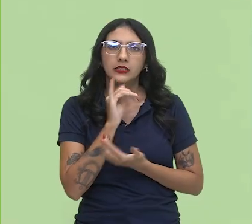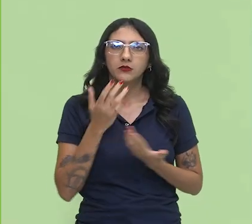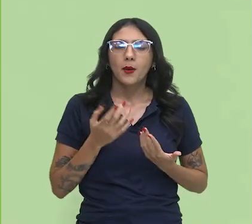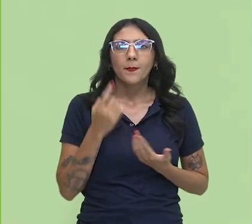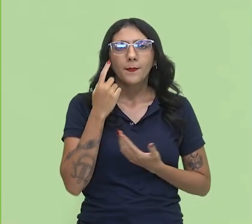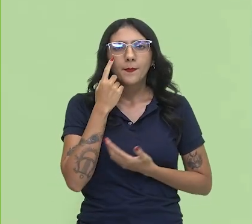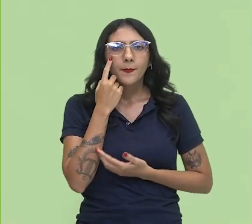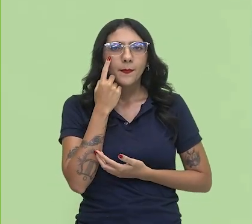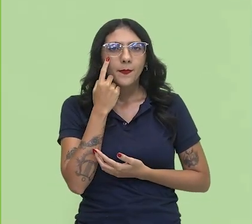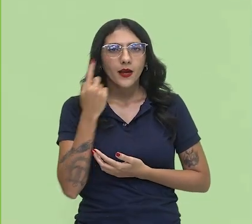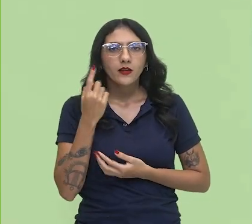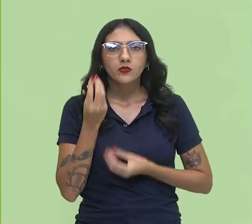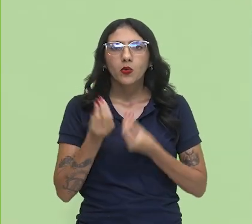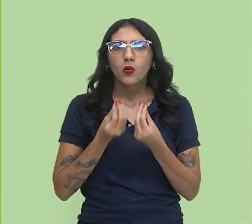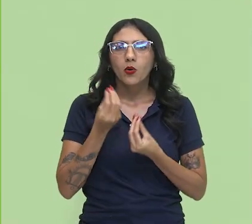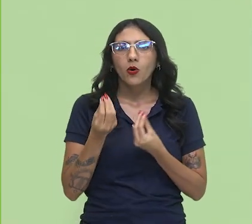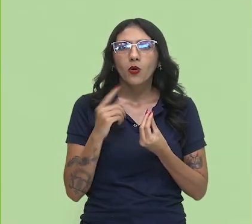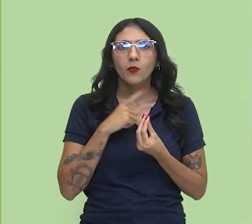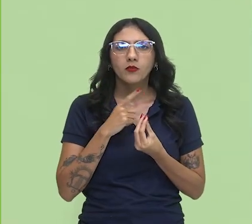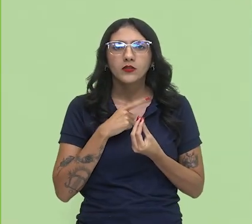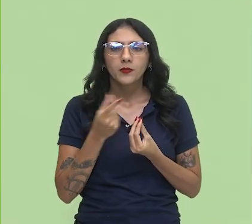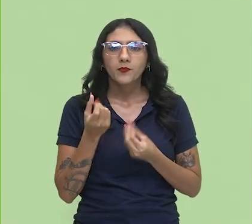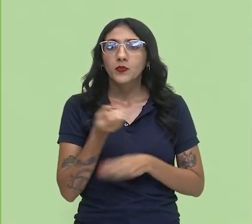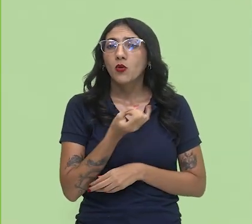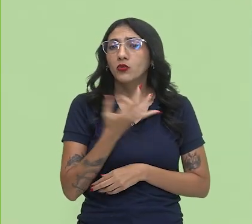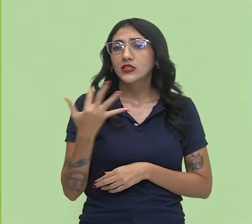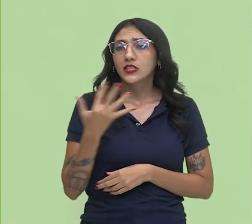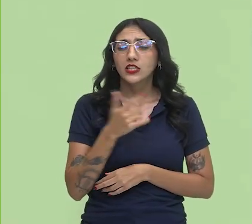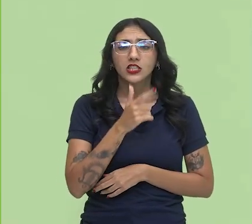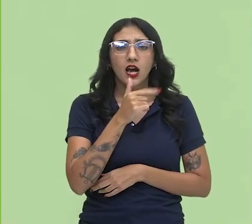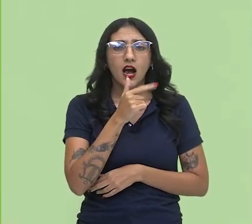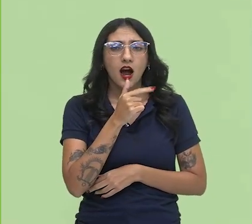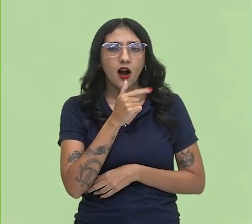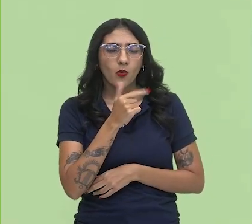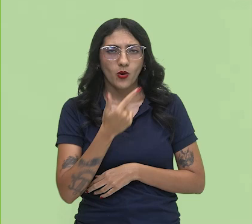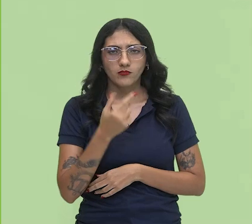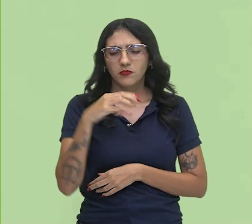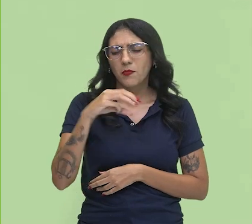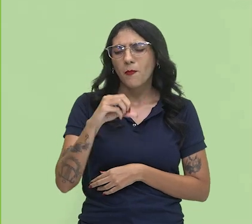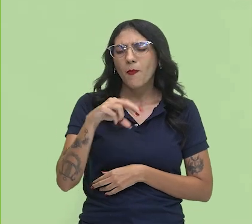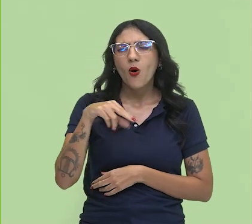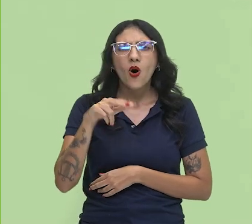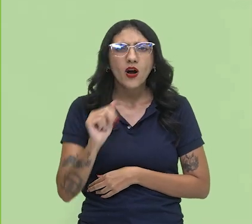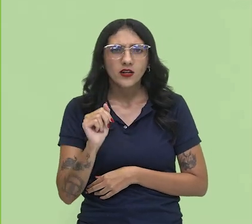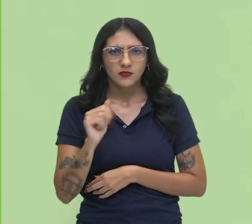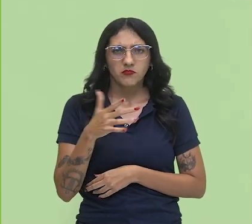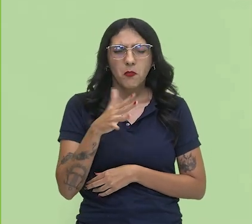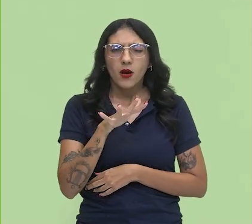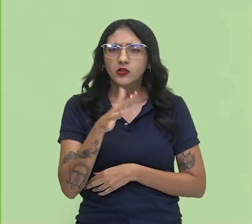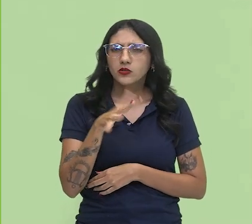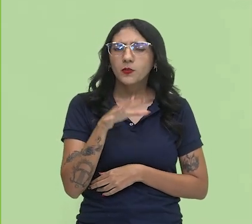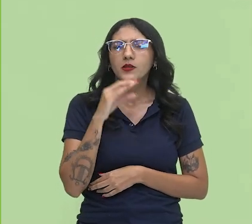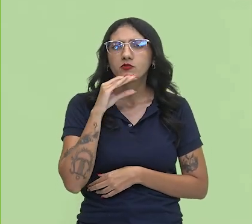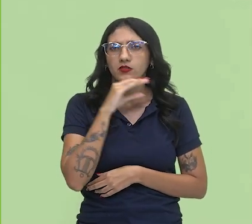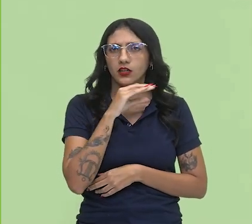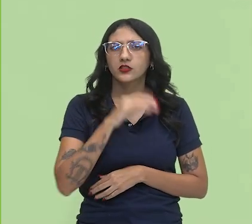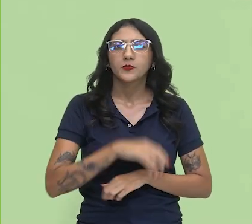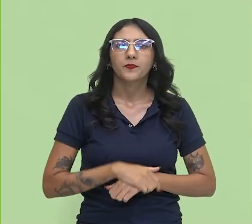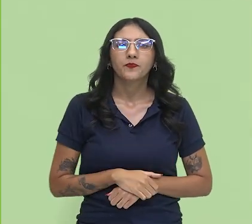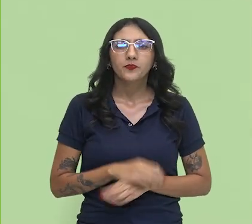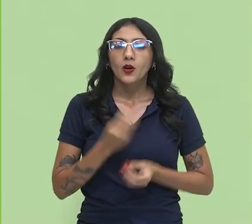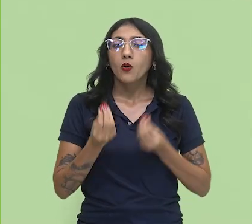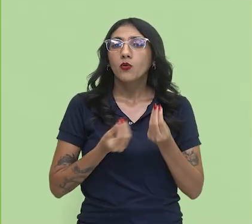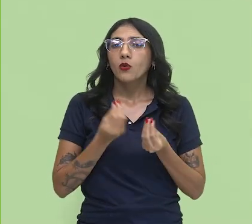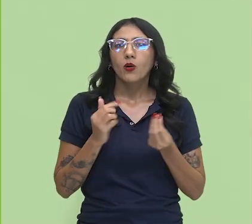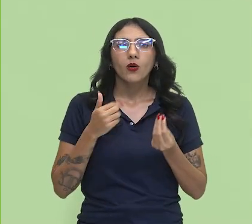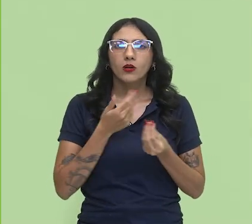exemplo, obter uma certa quantidade de água morna, nem muito quente, nem muito fria. Então, para obter essa